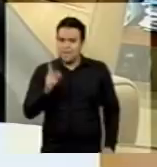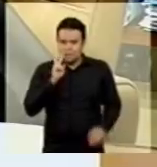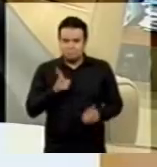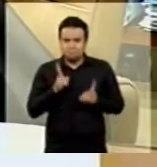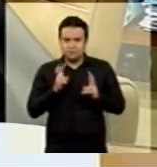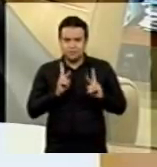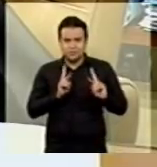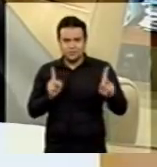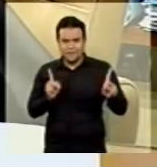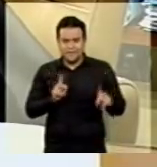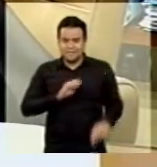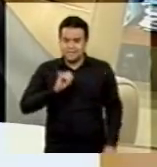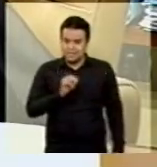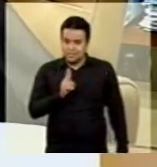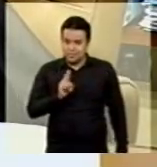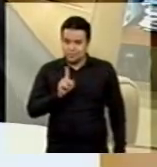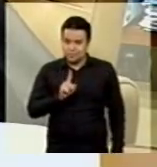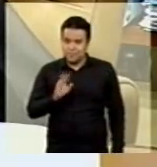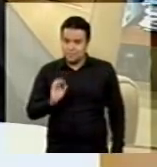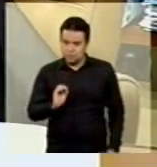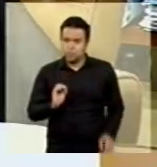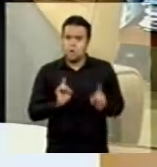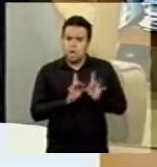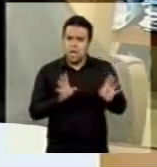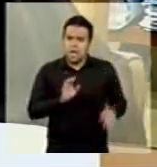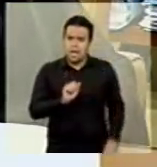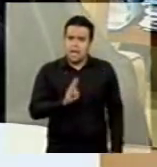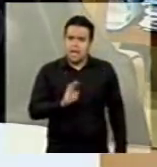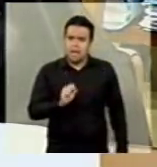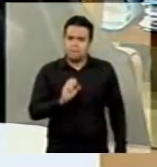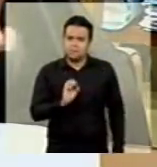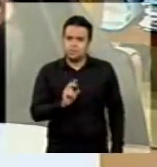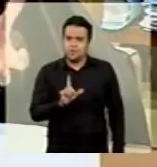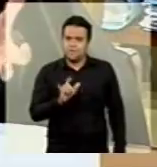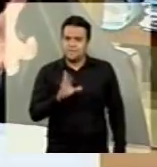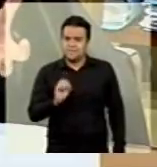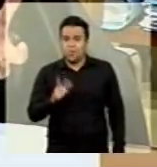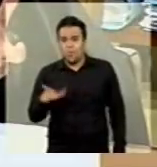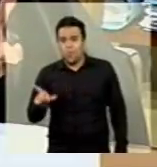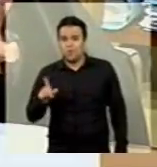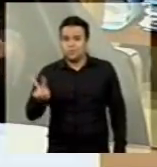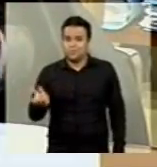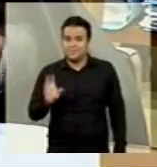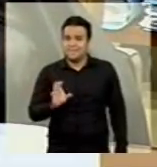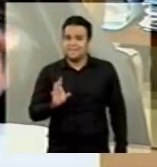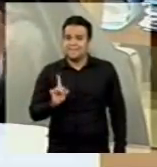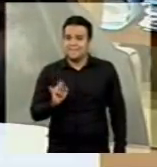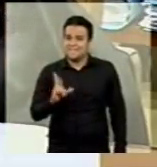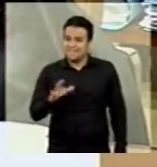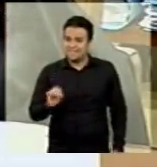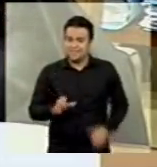juízo de absolvição com os casos de prescrição. Quer dizer, com esse tipo de pesquisa, se